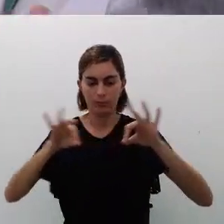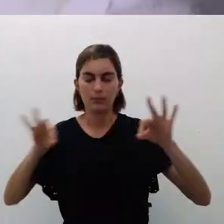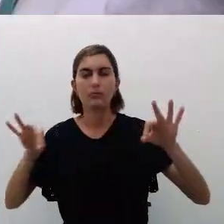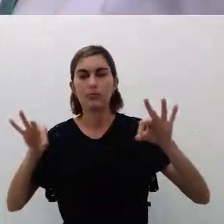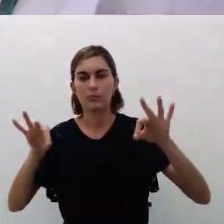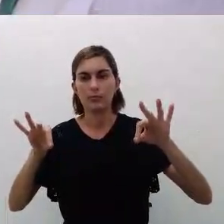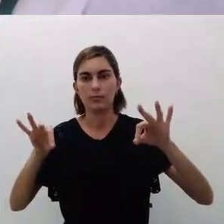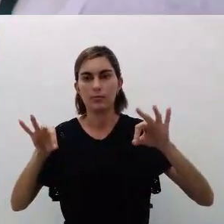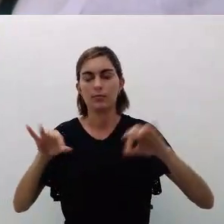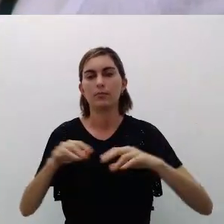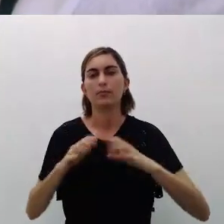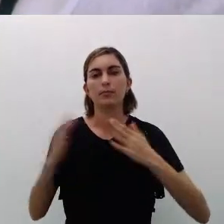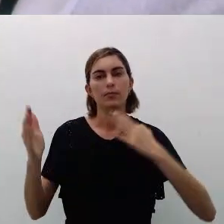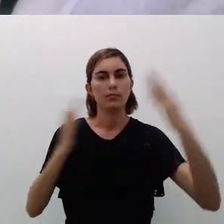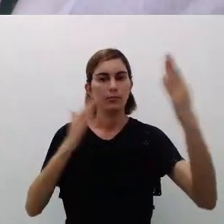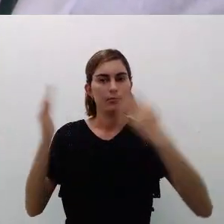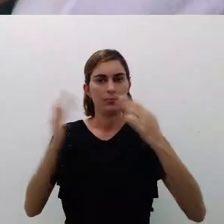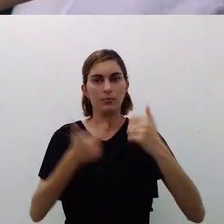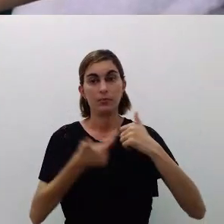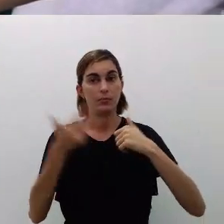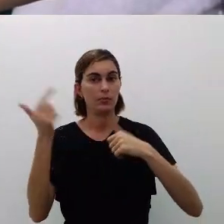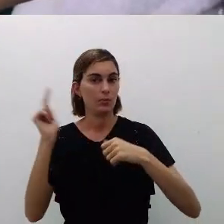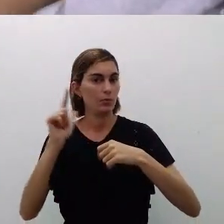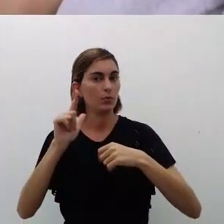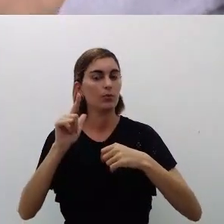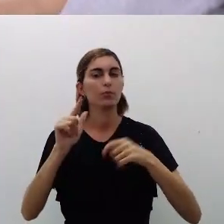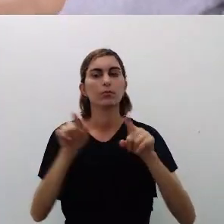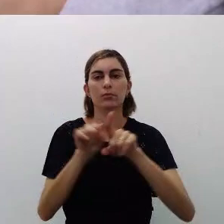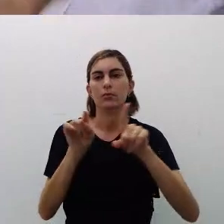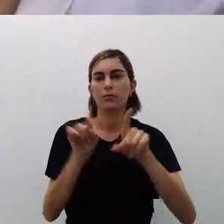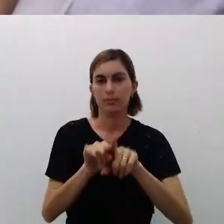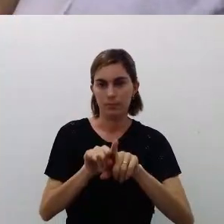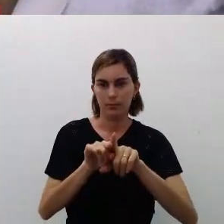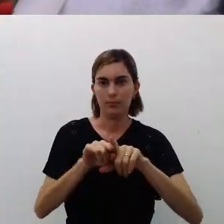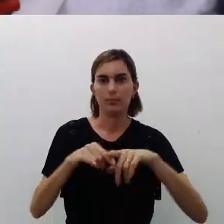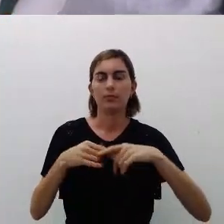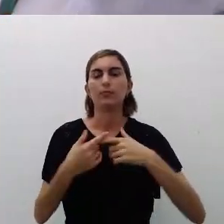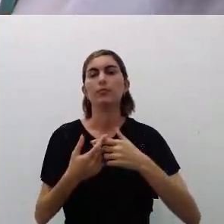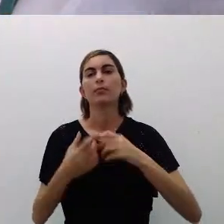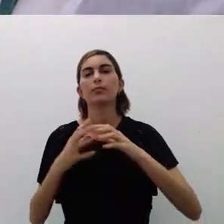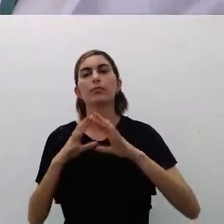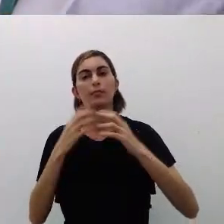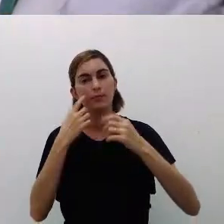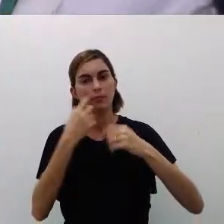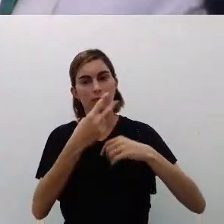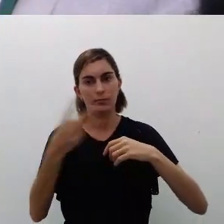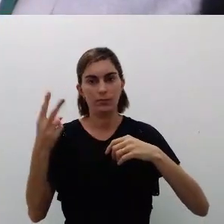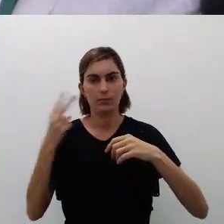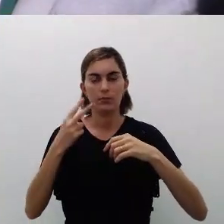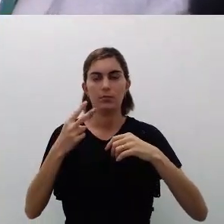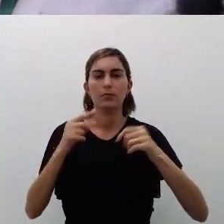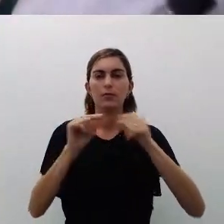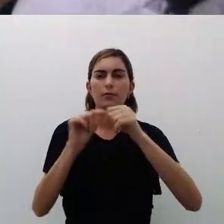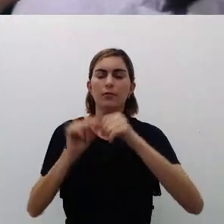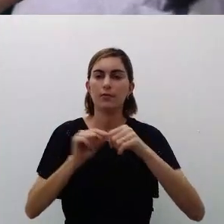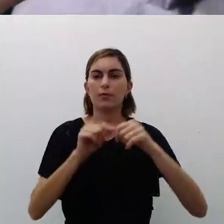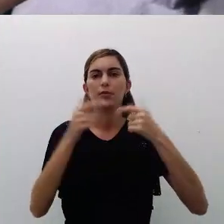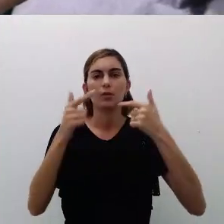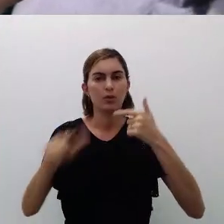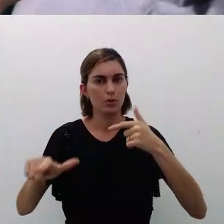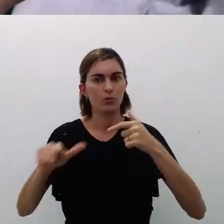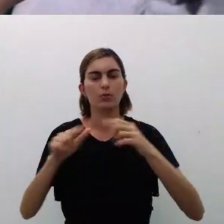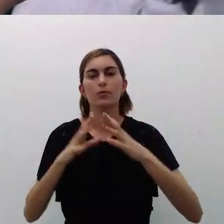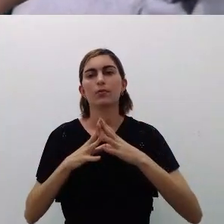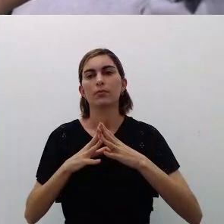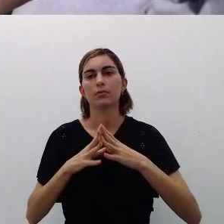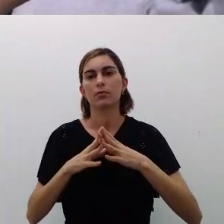relação ao outro lado lá também, né? Também seguindo, vou inverter novamente, vamos